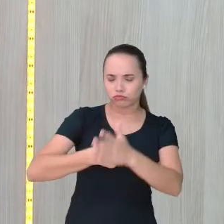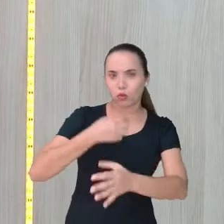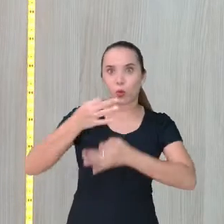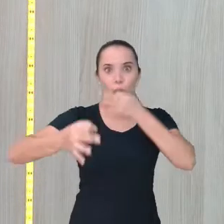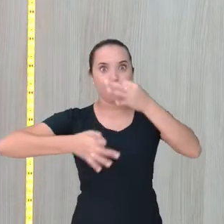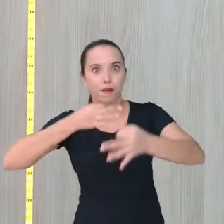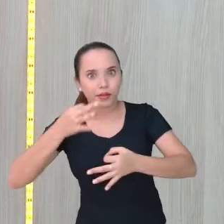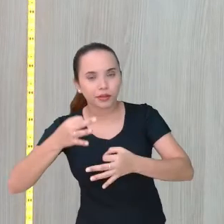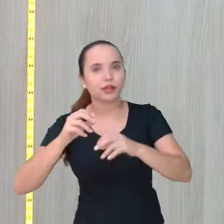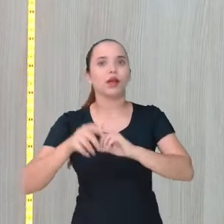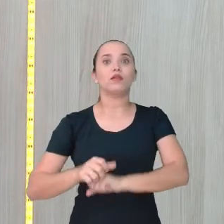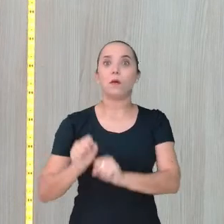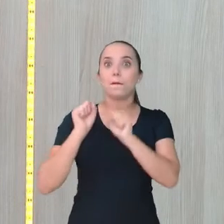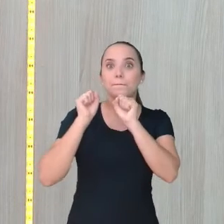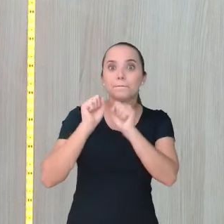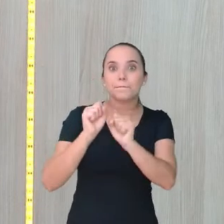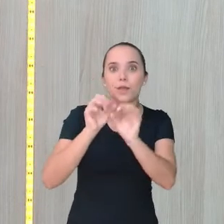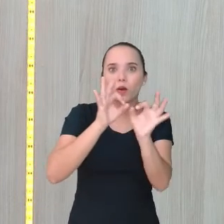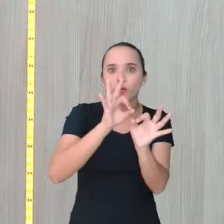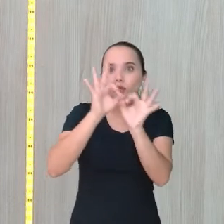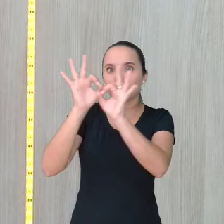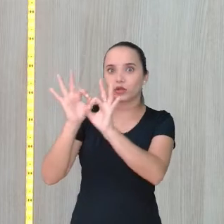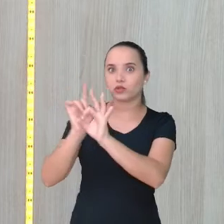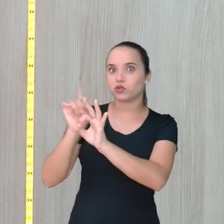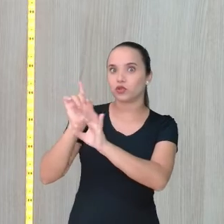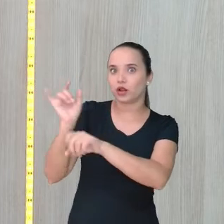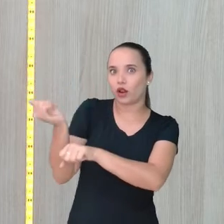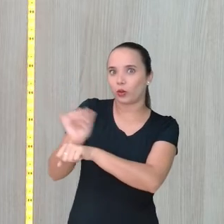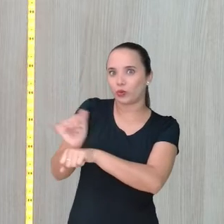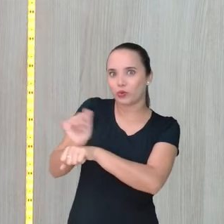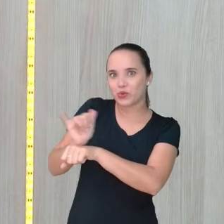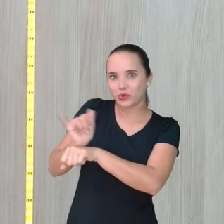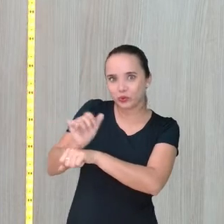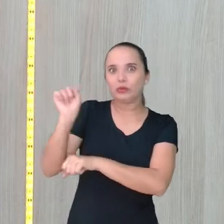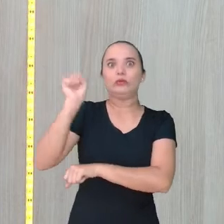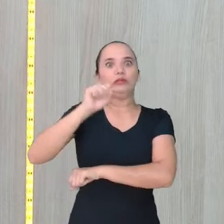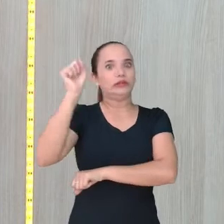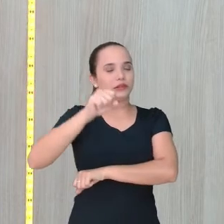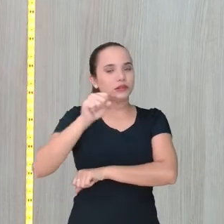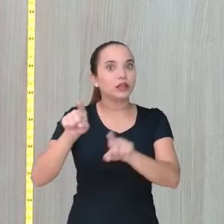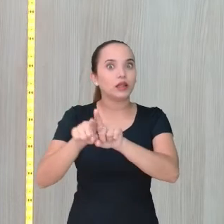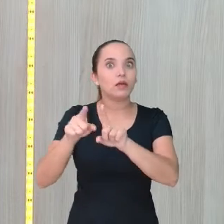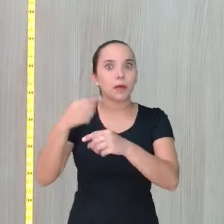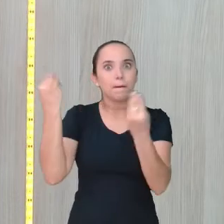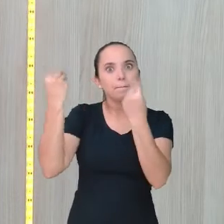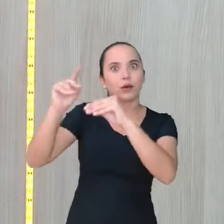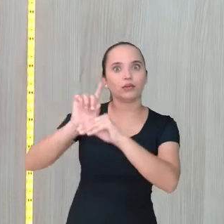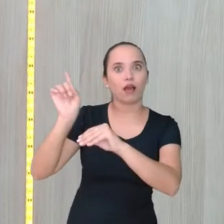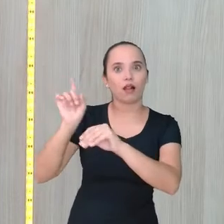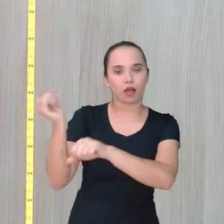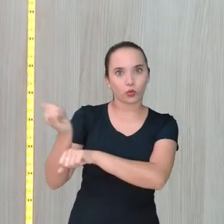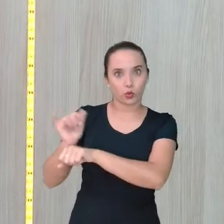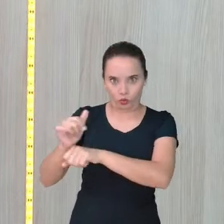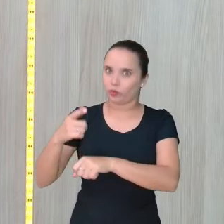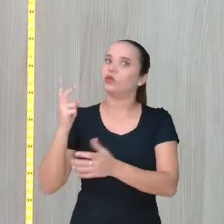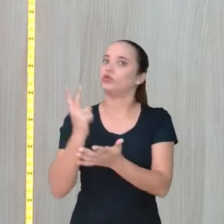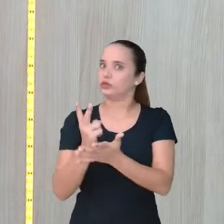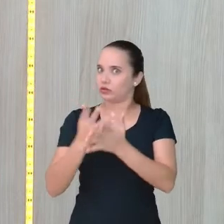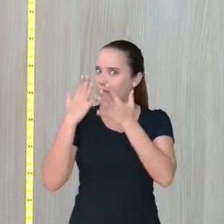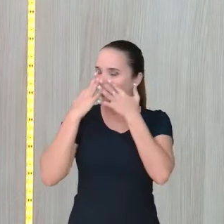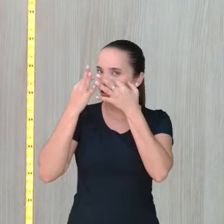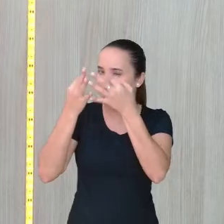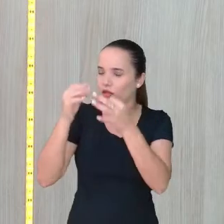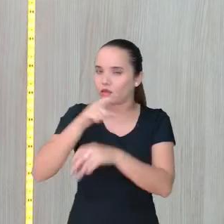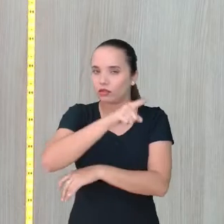comentário, vocês podem assistir essa aula lá no canal no YouTube. E também deixa comentário lá que a gente fica sempre atento para